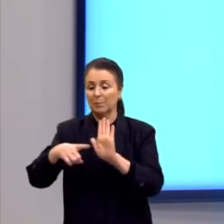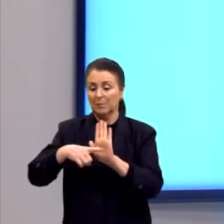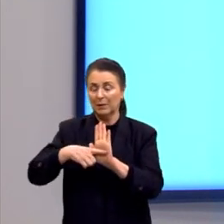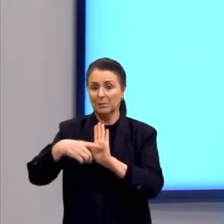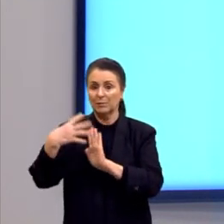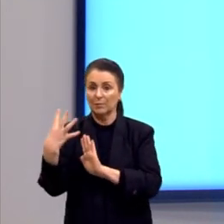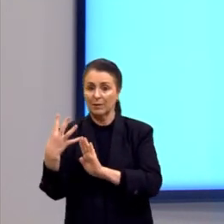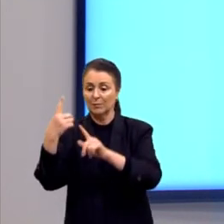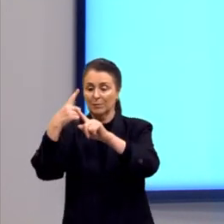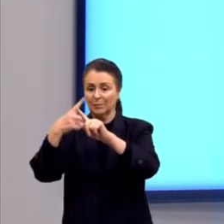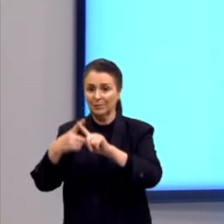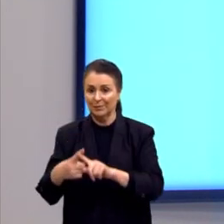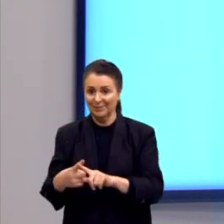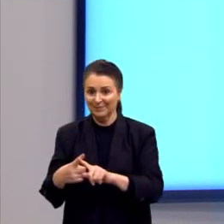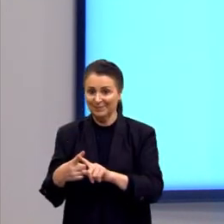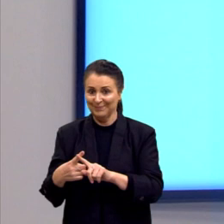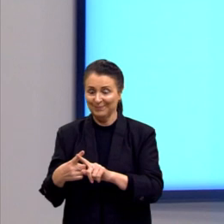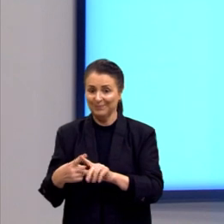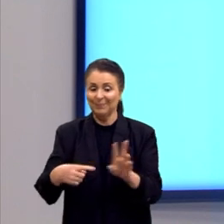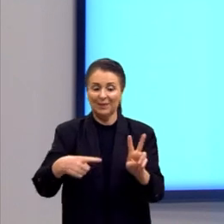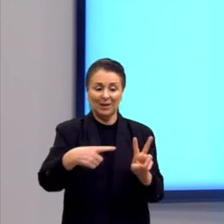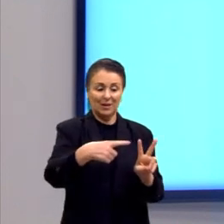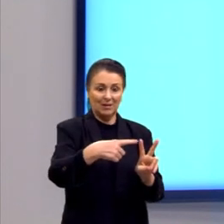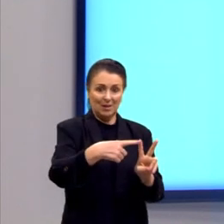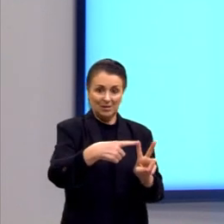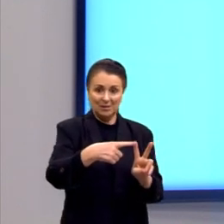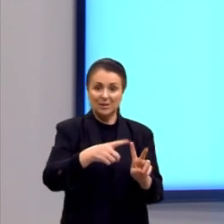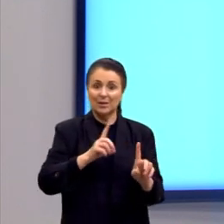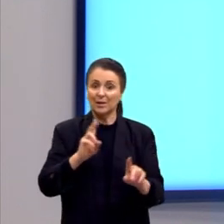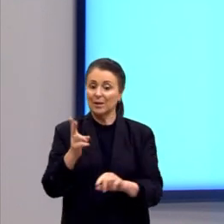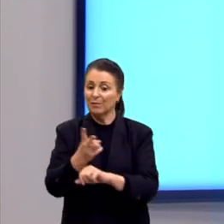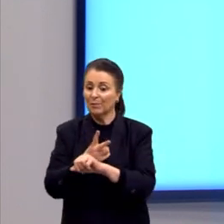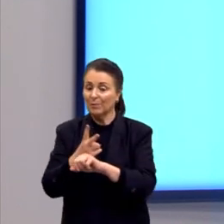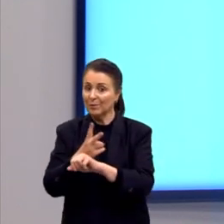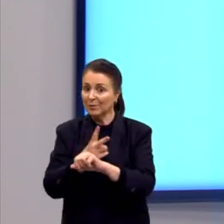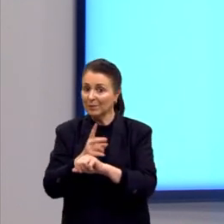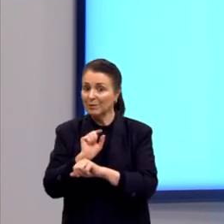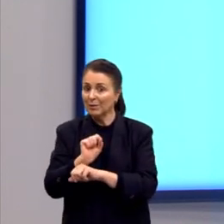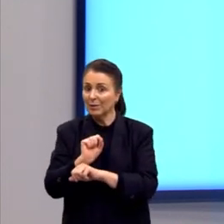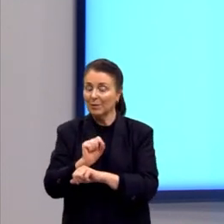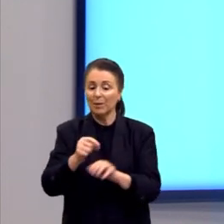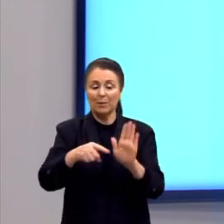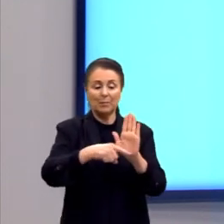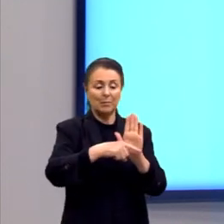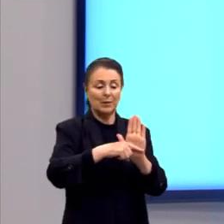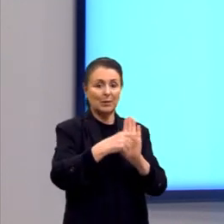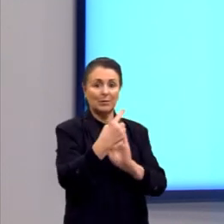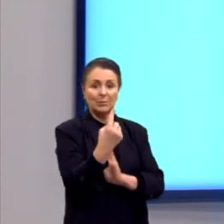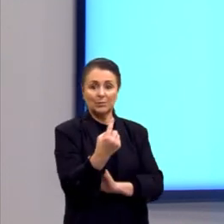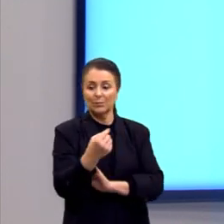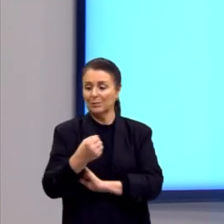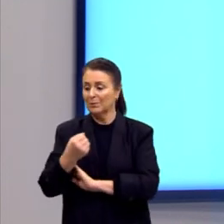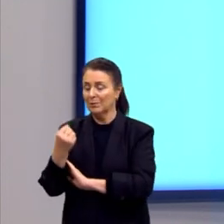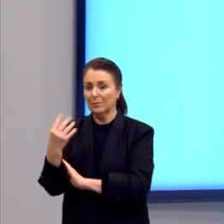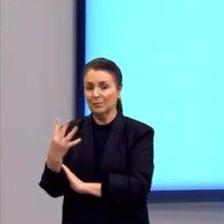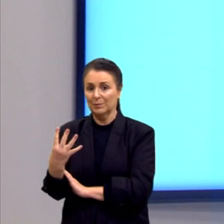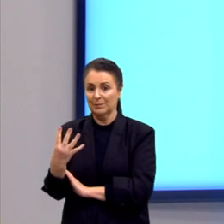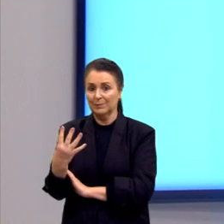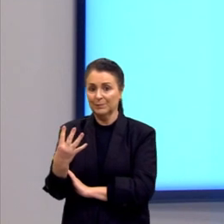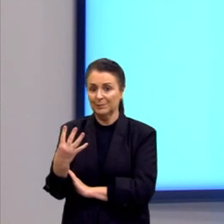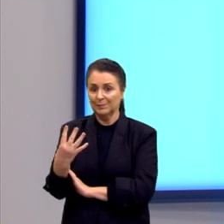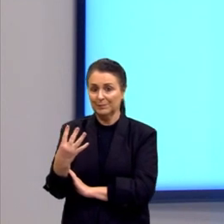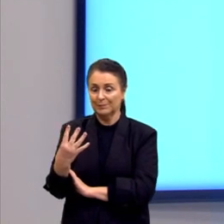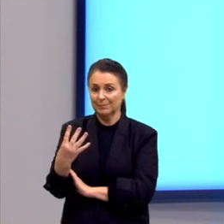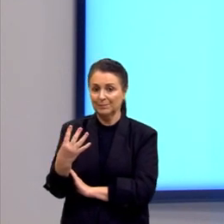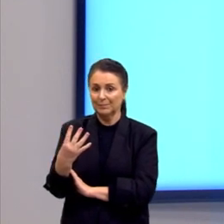-4 nosso produto Então as raízes que nós buscamos né são o menos um e o quatro tá